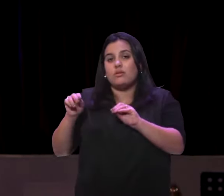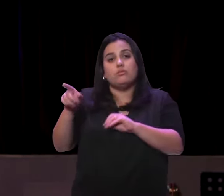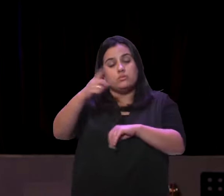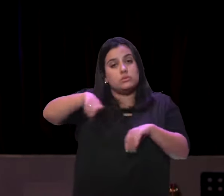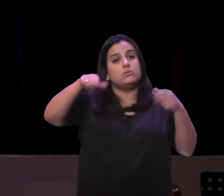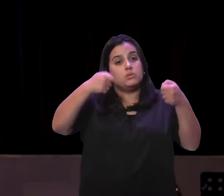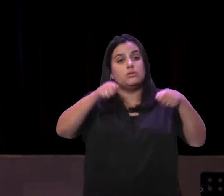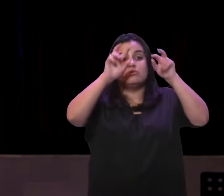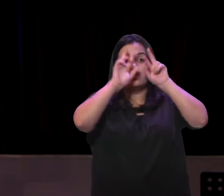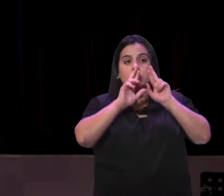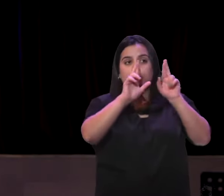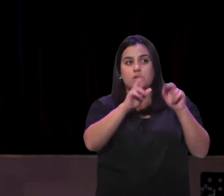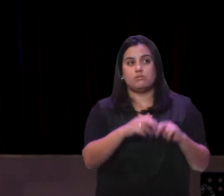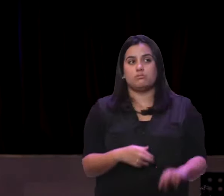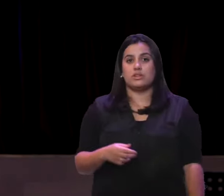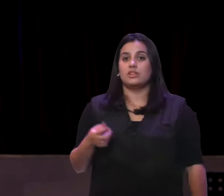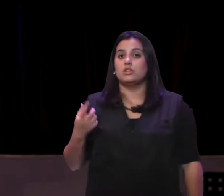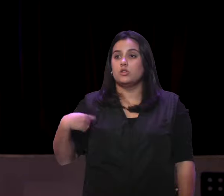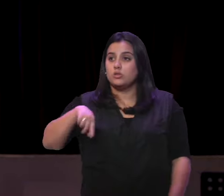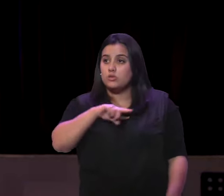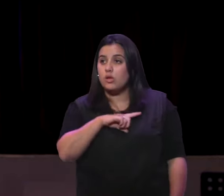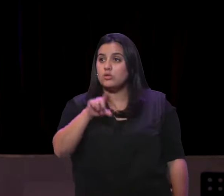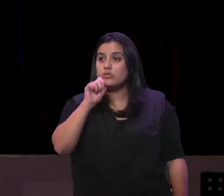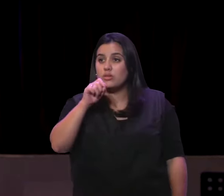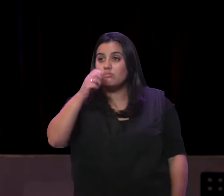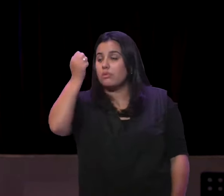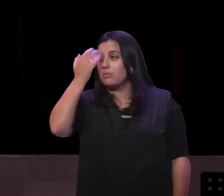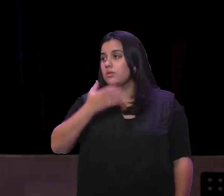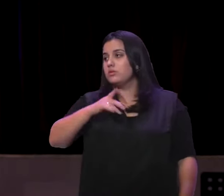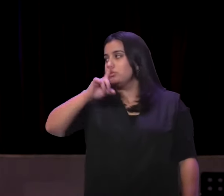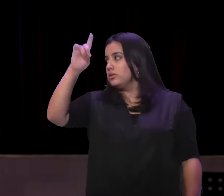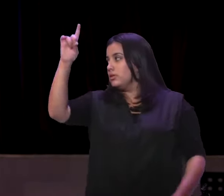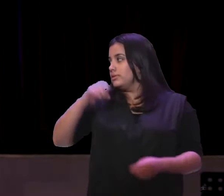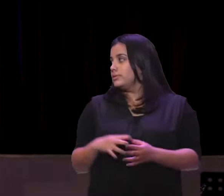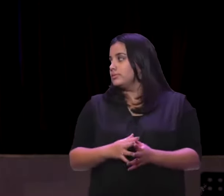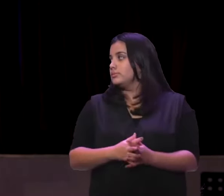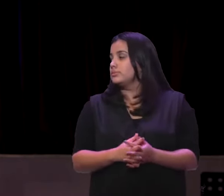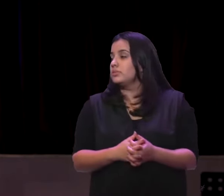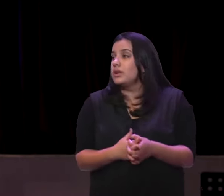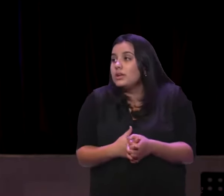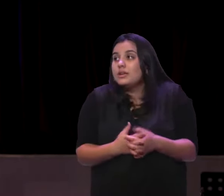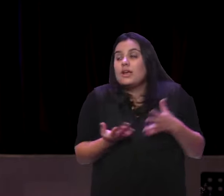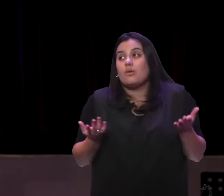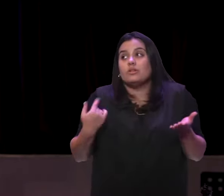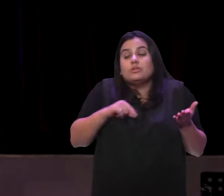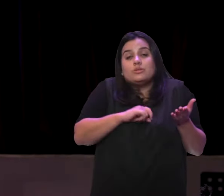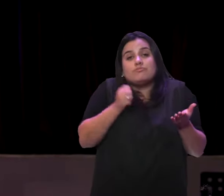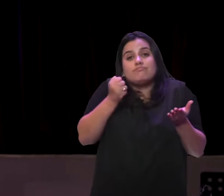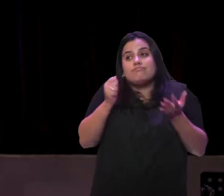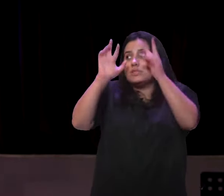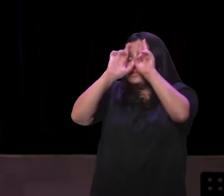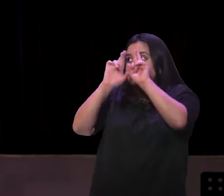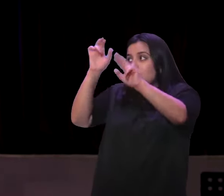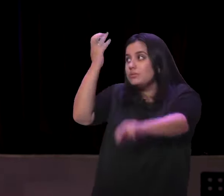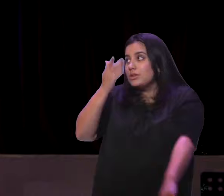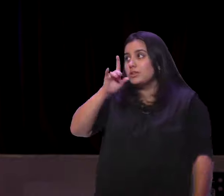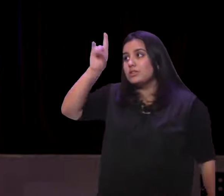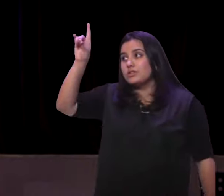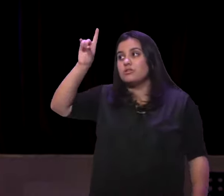Respeito. Nós estamos na presença de Deus. E quando nós respeitamos a presença de Deus, Ele